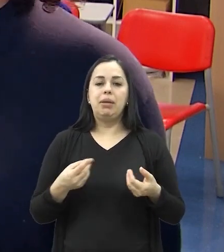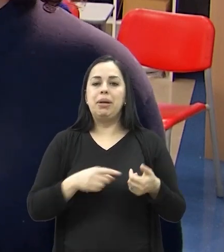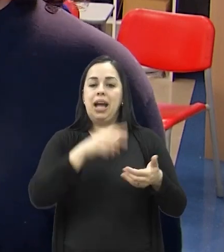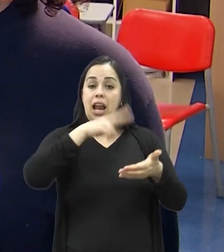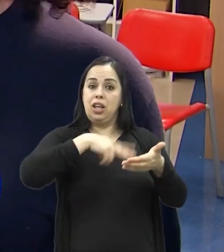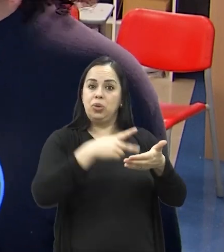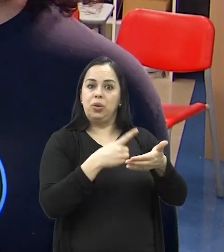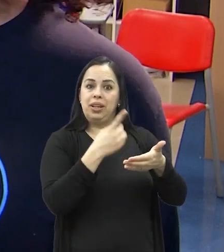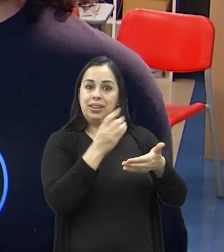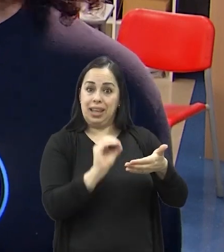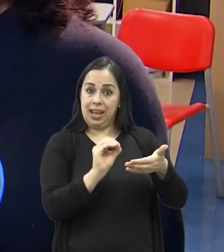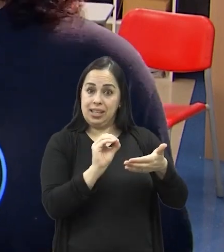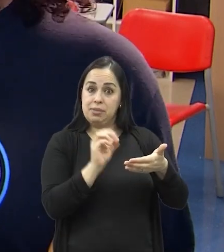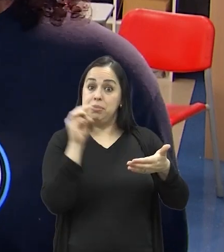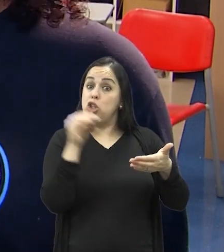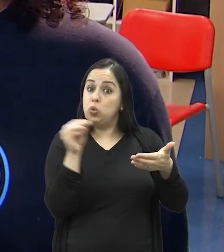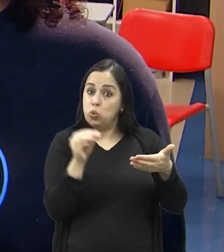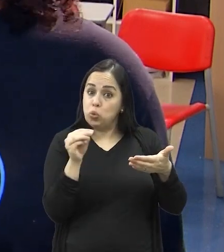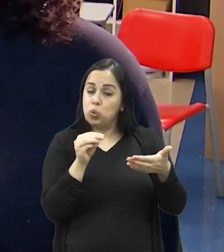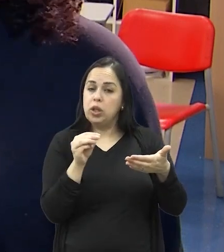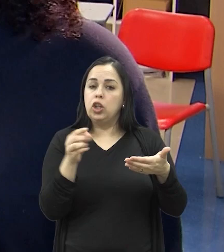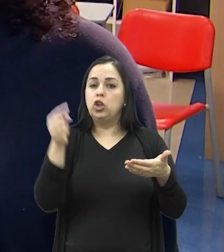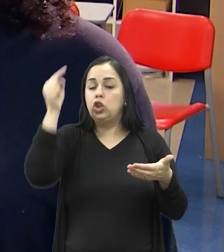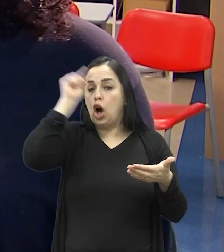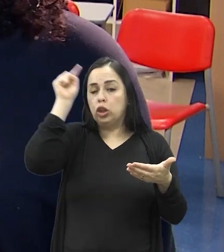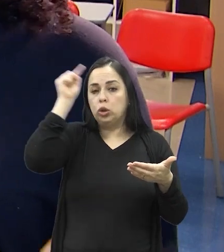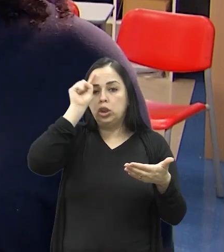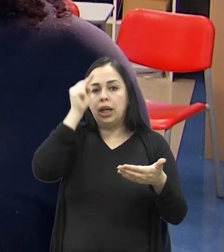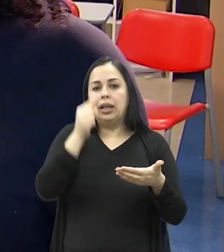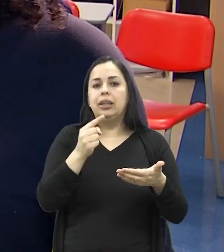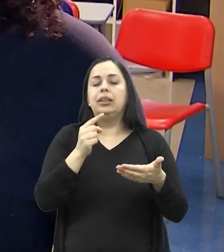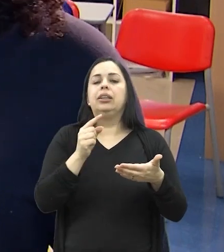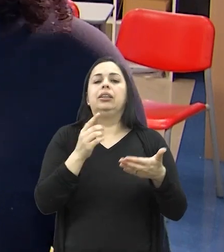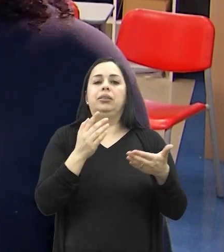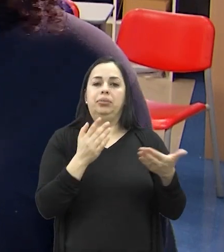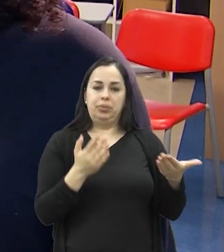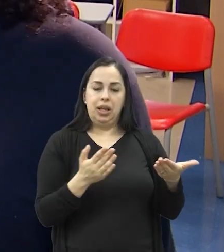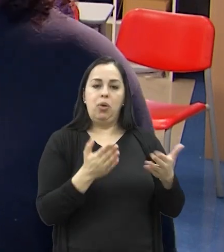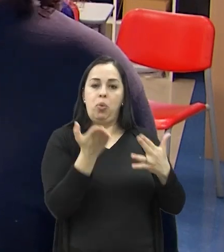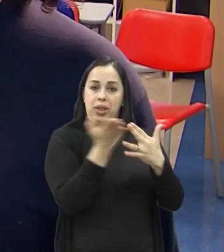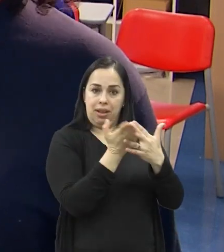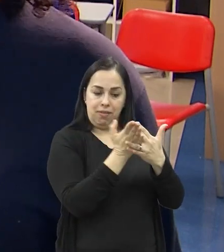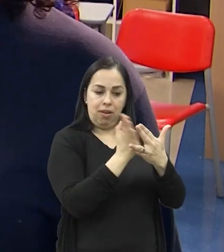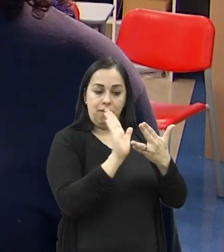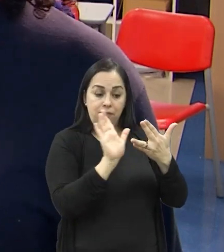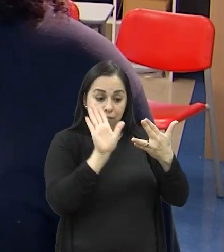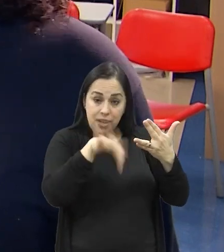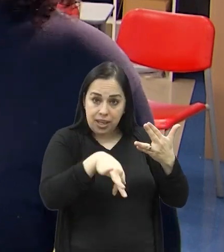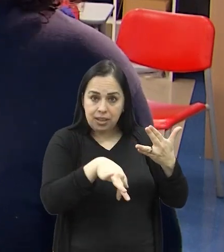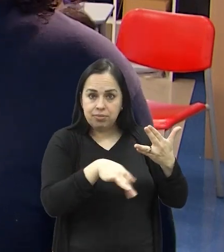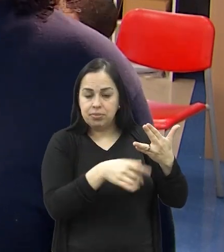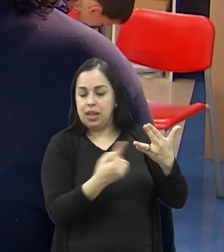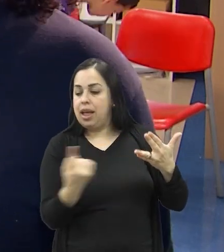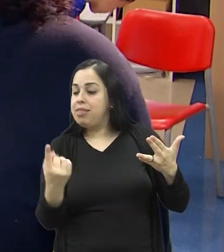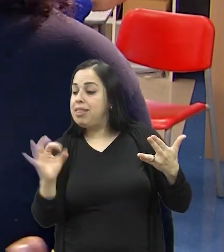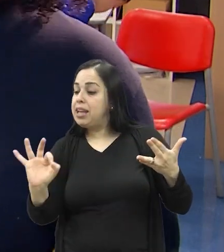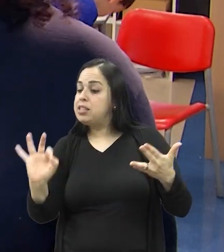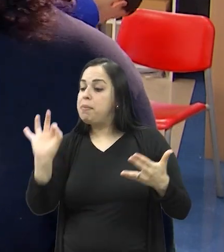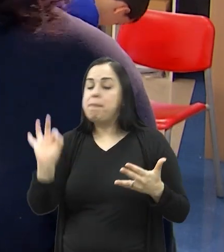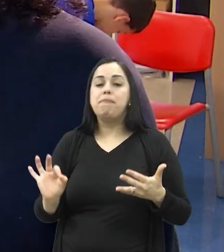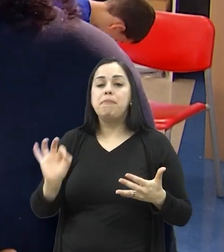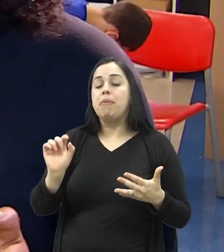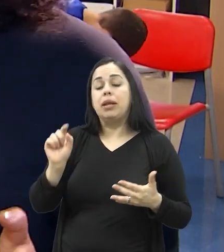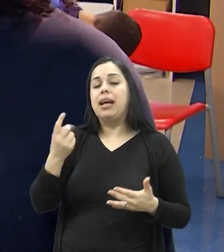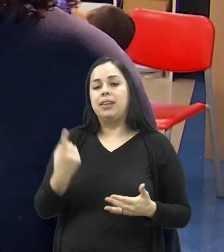leitura 10, que seria 10 de 10 minutos, e todos os dias, após o intervalo, as crianças têm